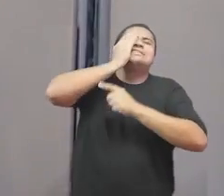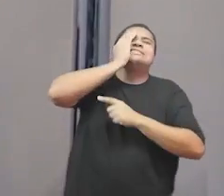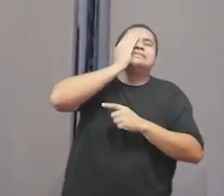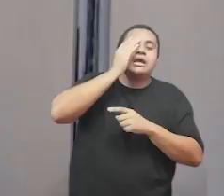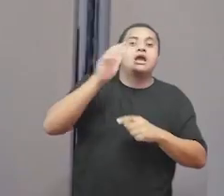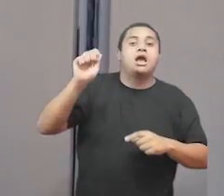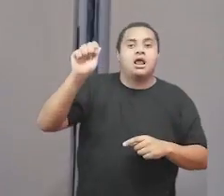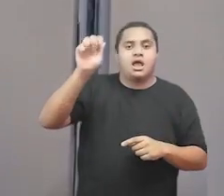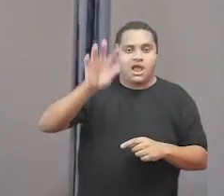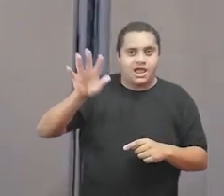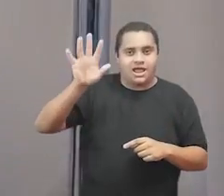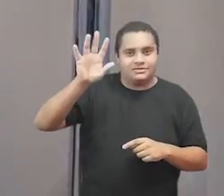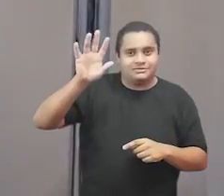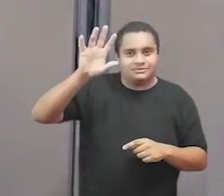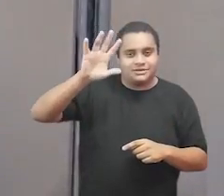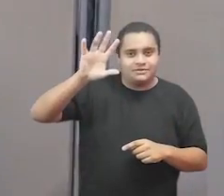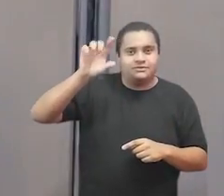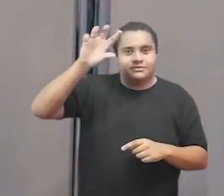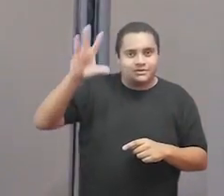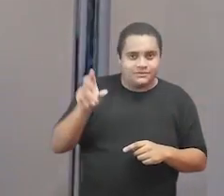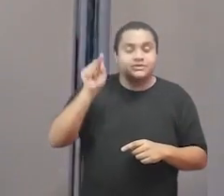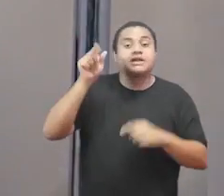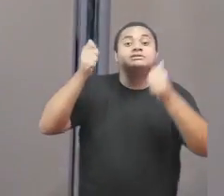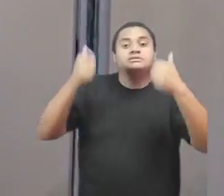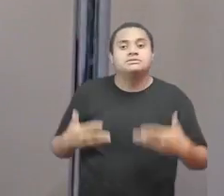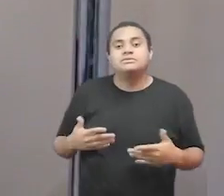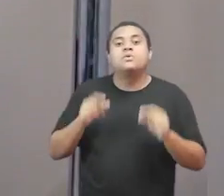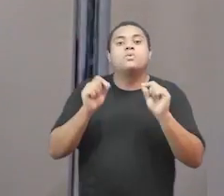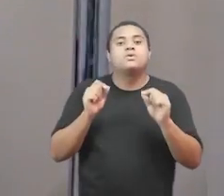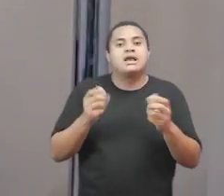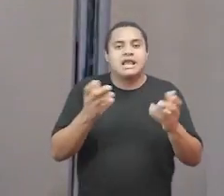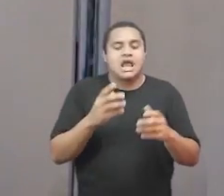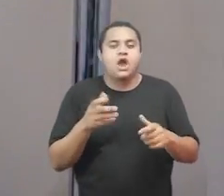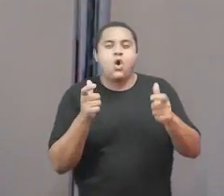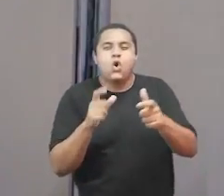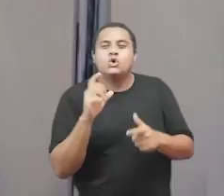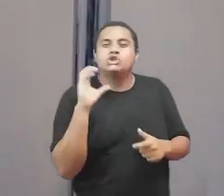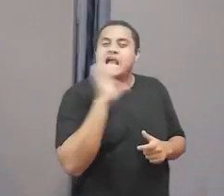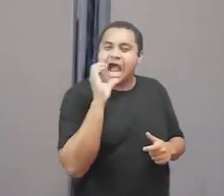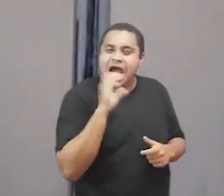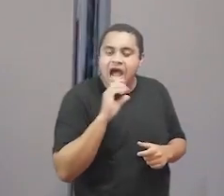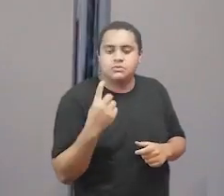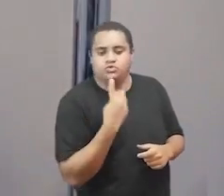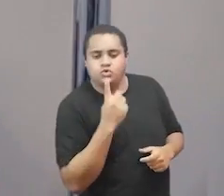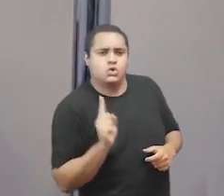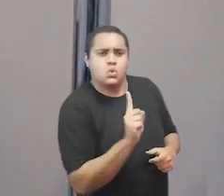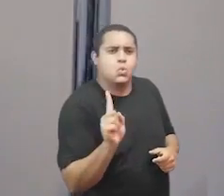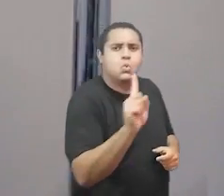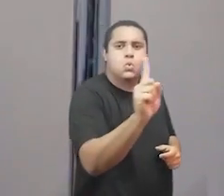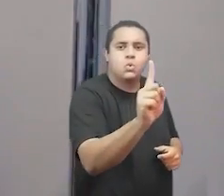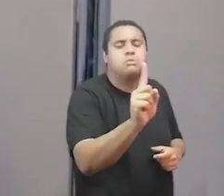provérbio africano muito conhecido, que é: se você quer ir rápido, vá sozinho. Mas se você quer ir longe, tem que ir